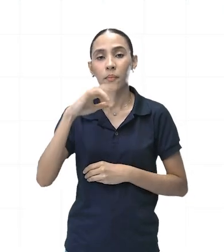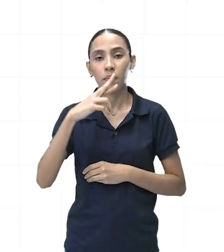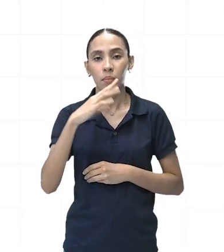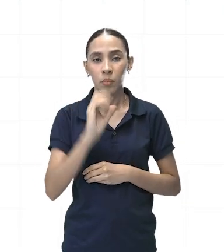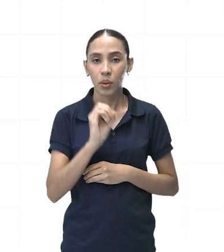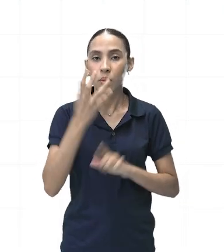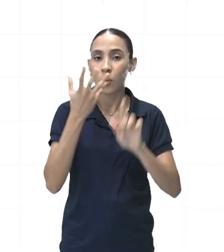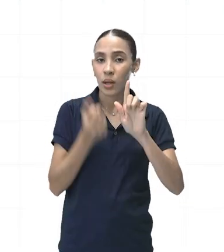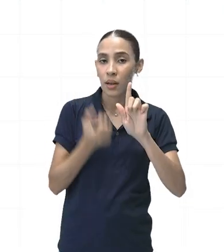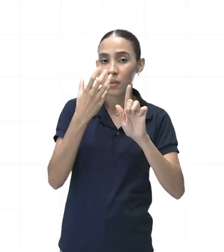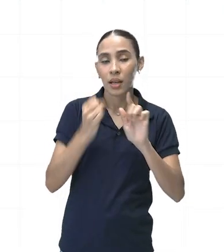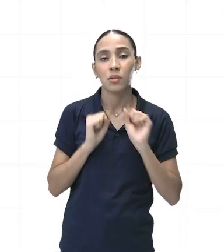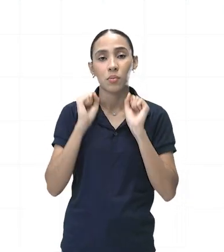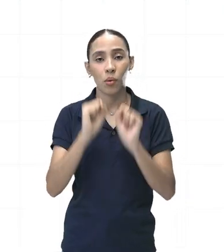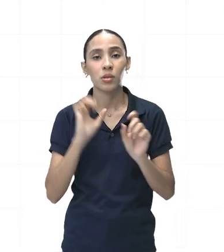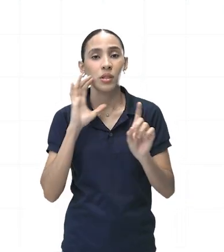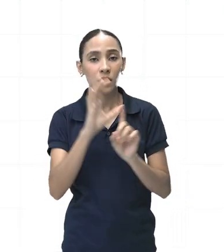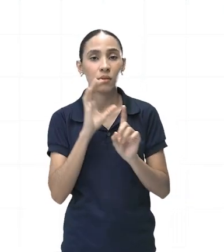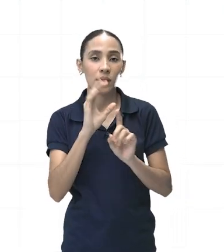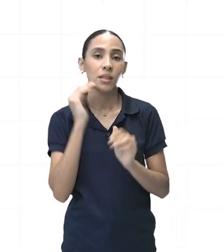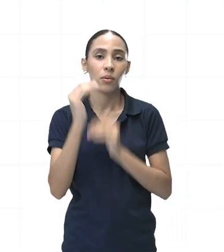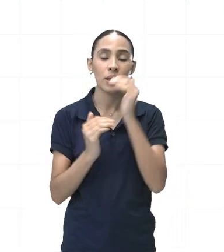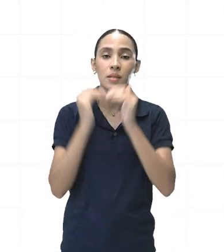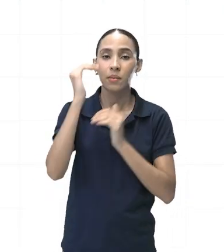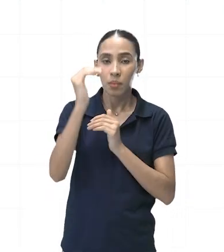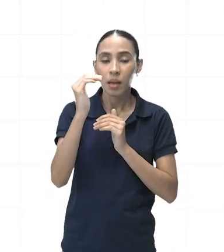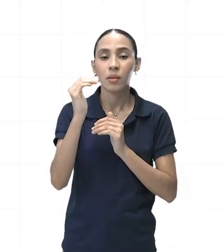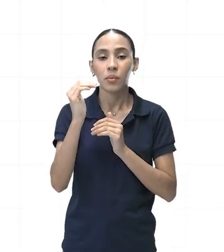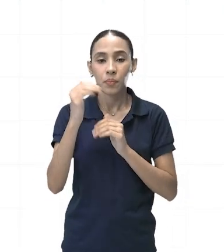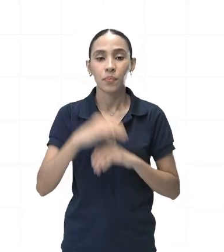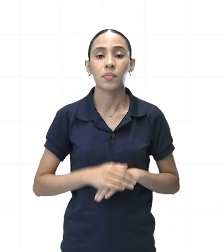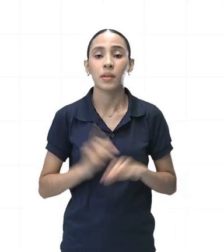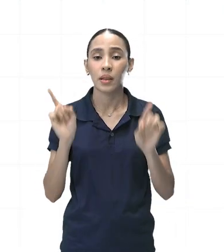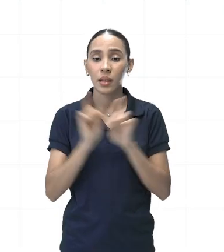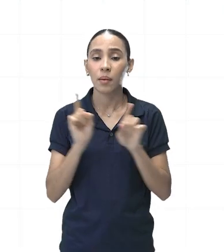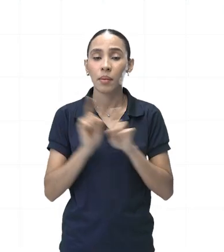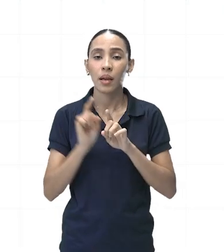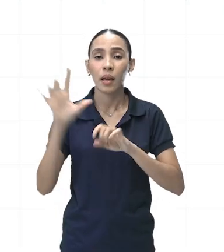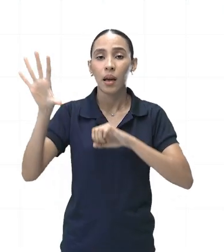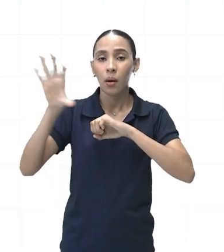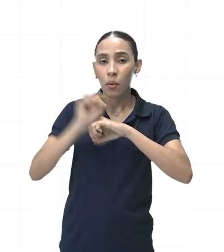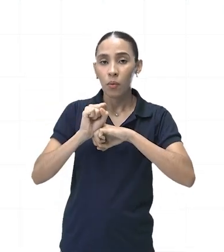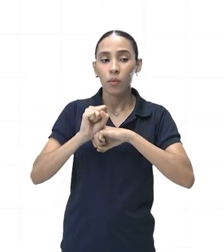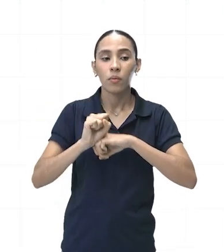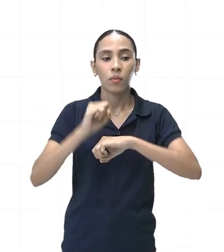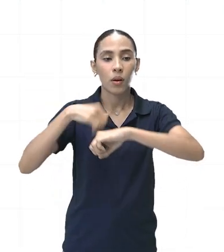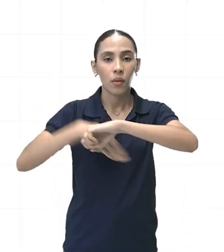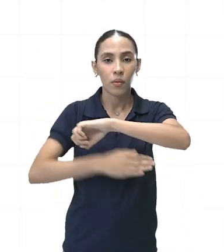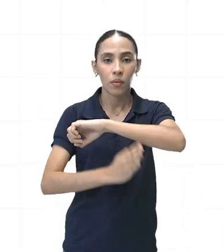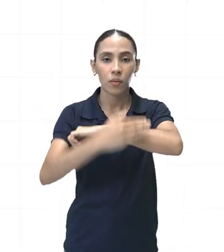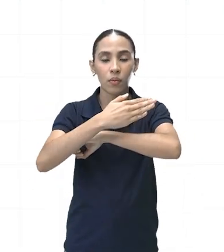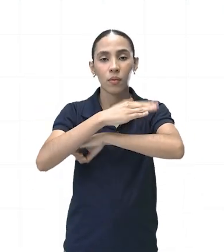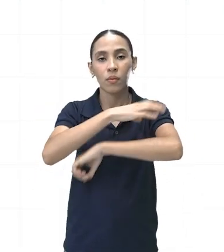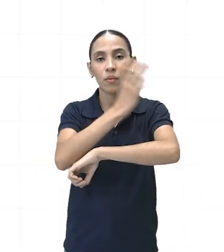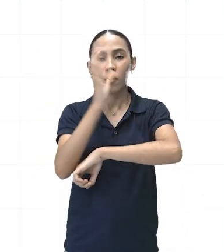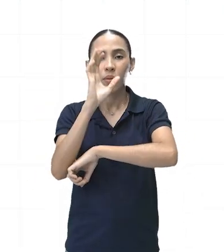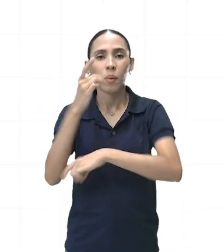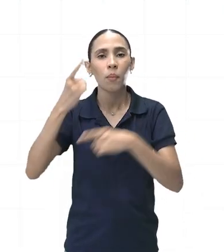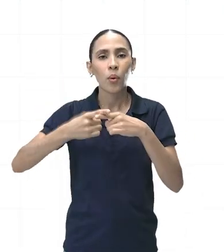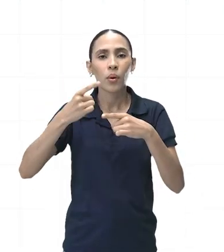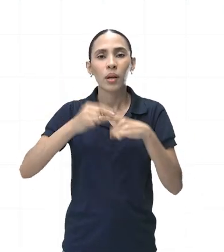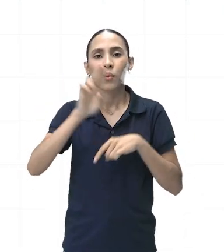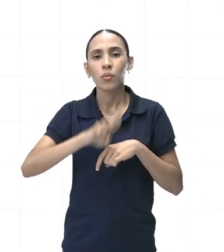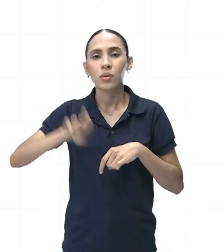microgravidade pode afetar seu crescimento, desenvolvimento e fotossíntese. Por que foram utilizados